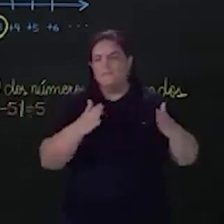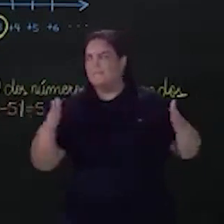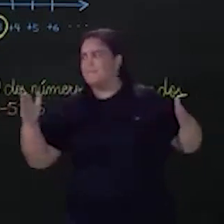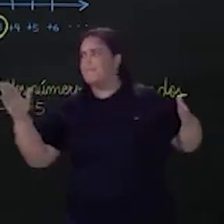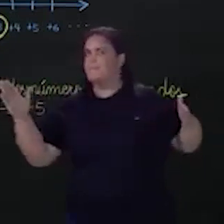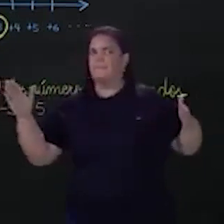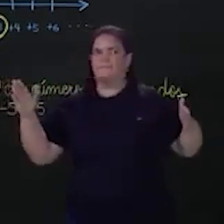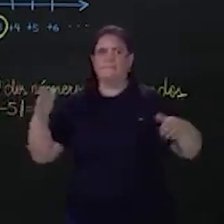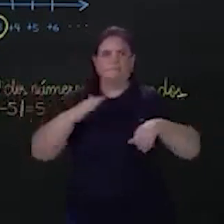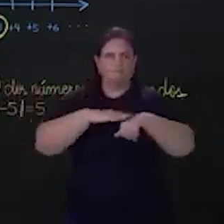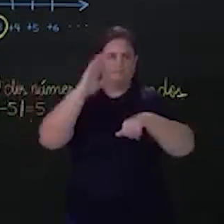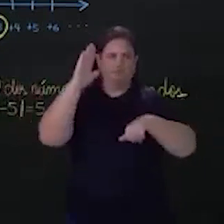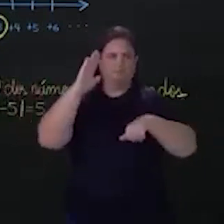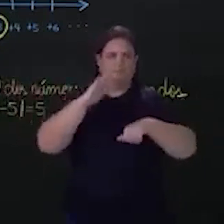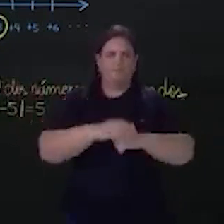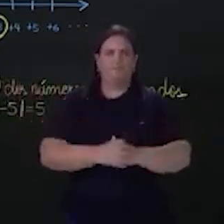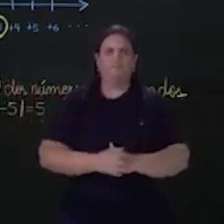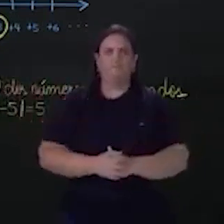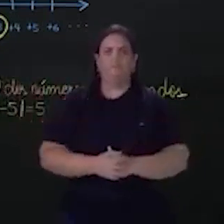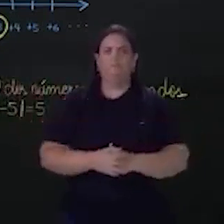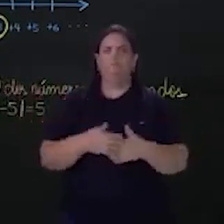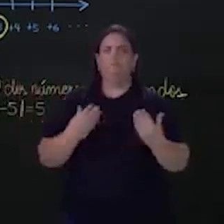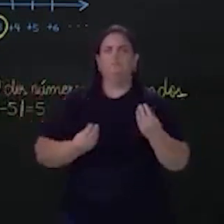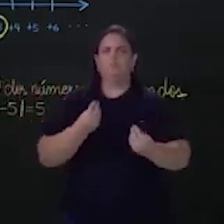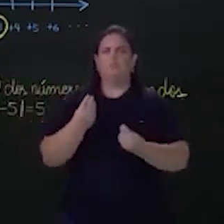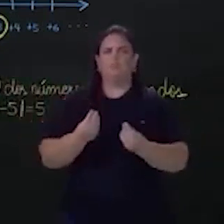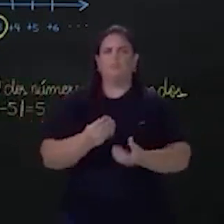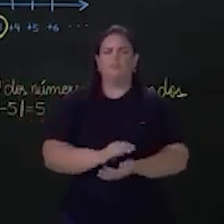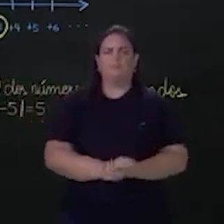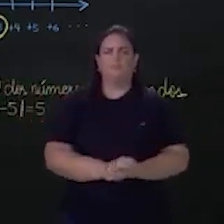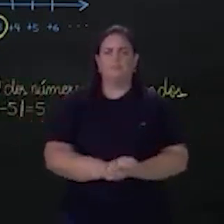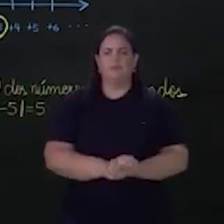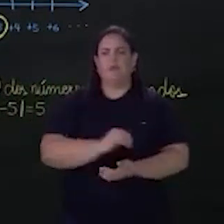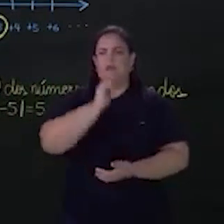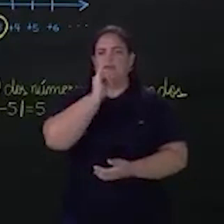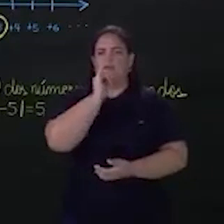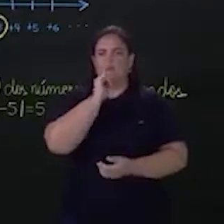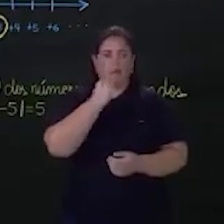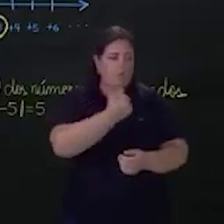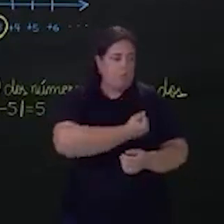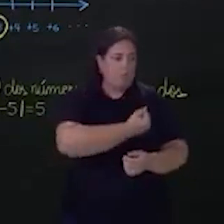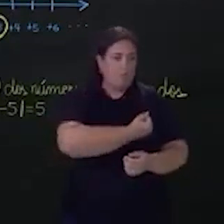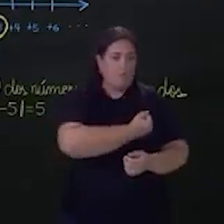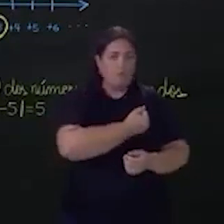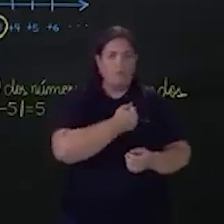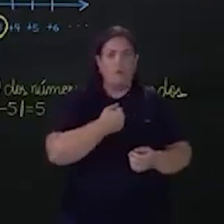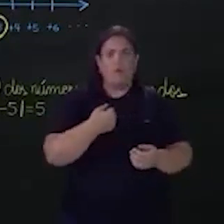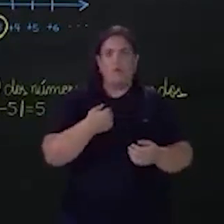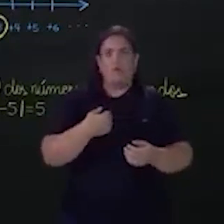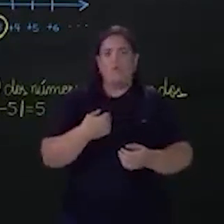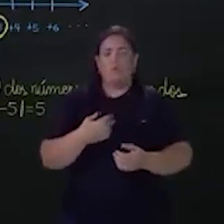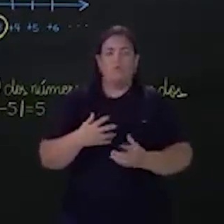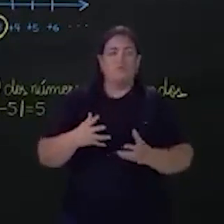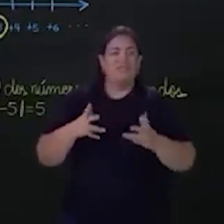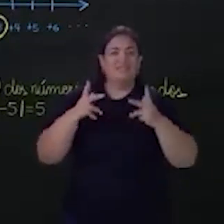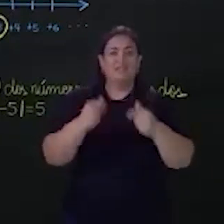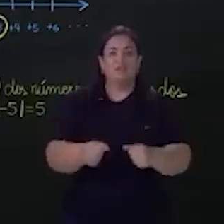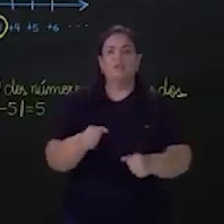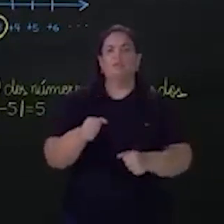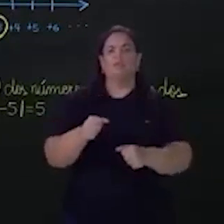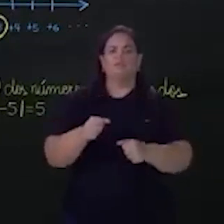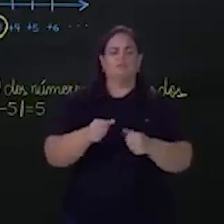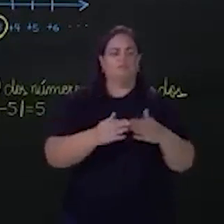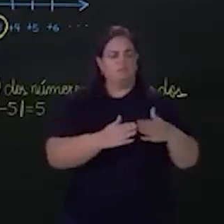a origem. Cuidado aqui, pessoal. Eu não estou dizendo que é o maior dentre todos. É a